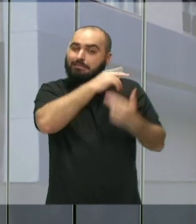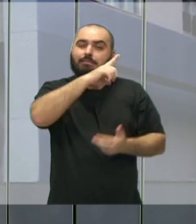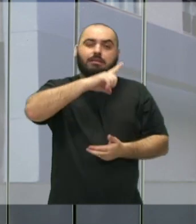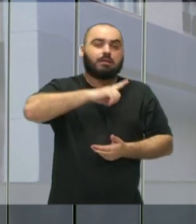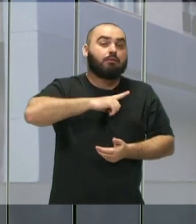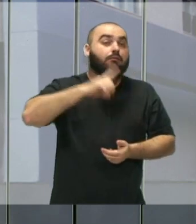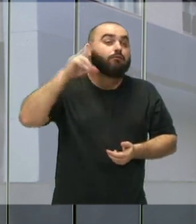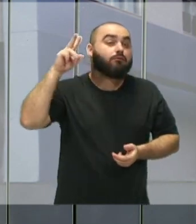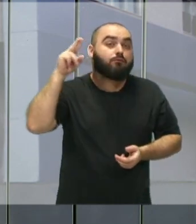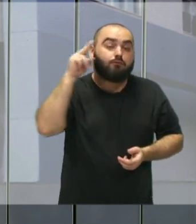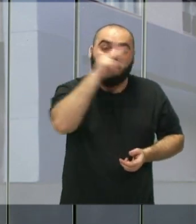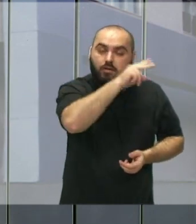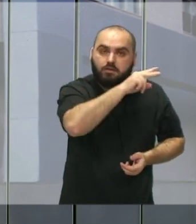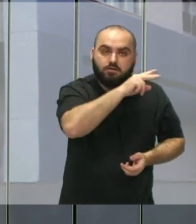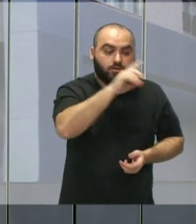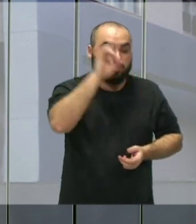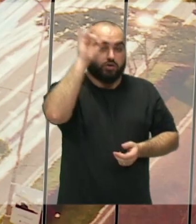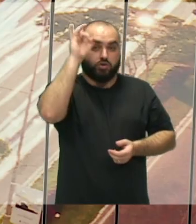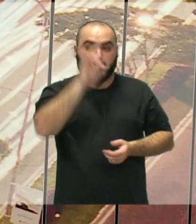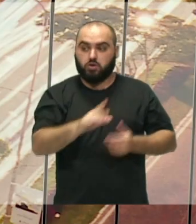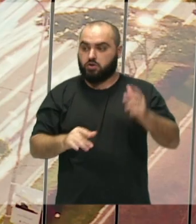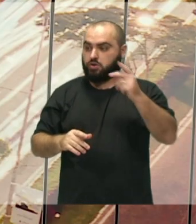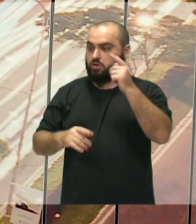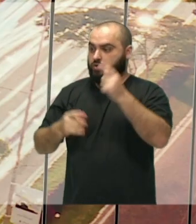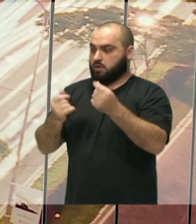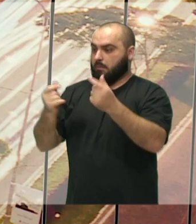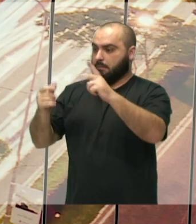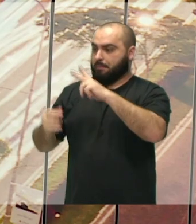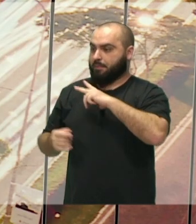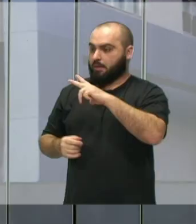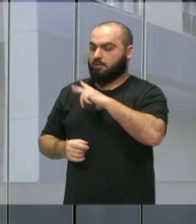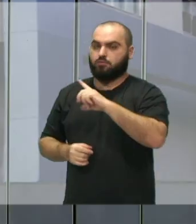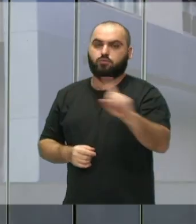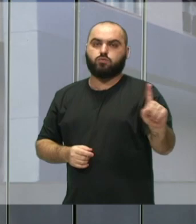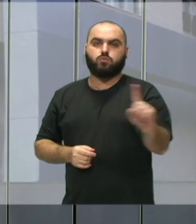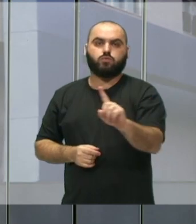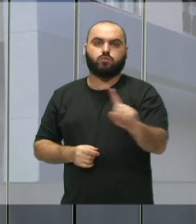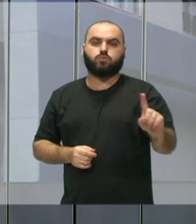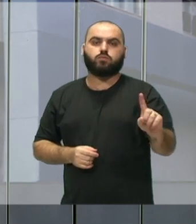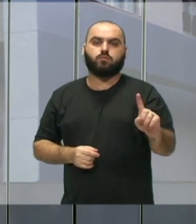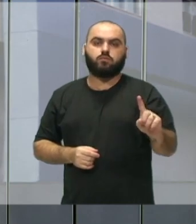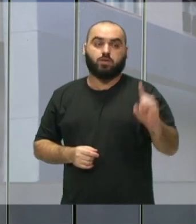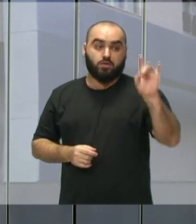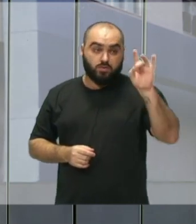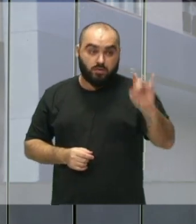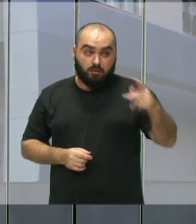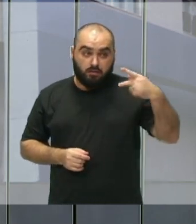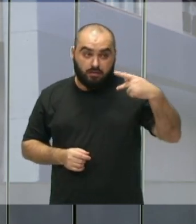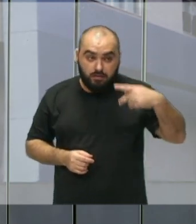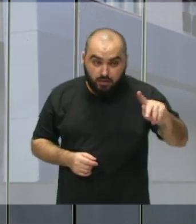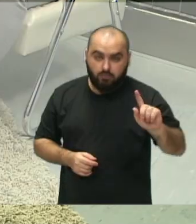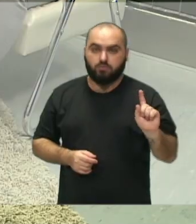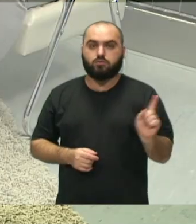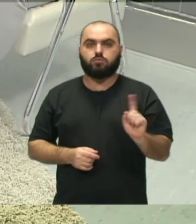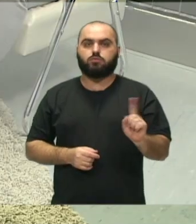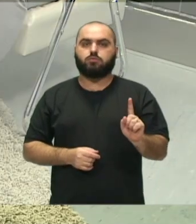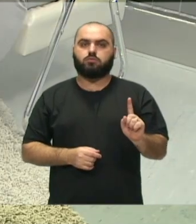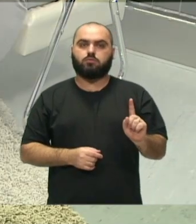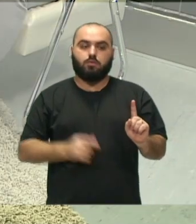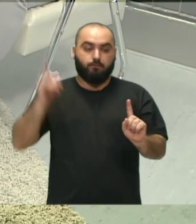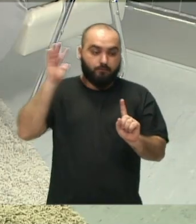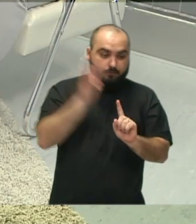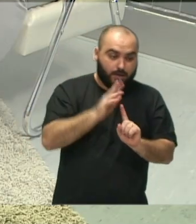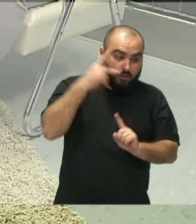maior do que se fosse só o seu particular, porque aquilo que você vai fazer não é só seu e não influencia apenas a sua